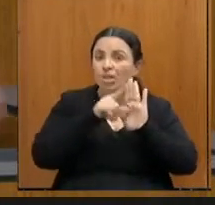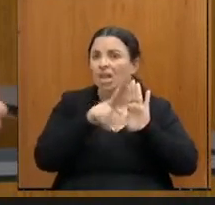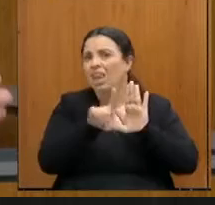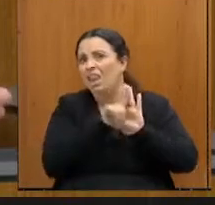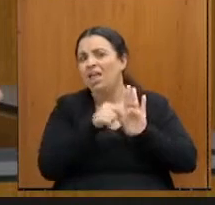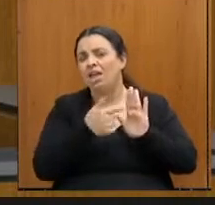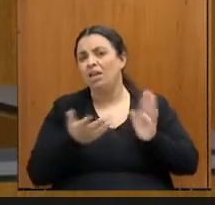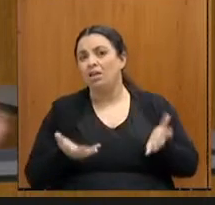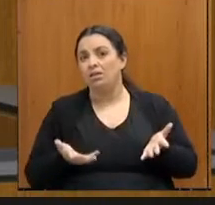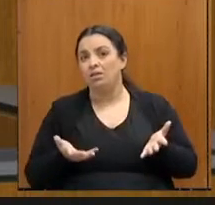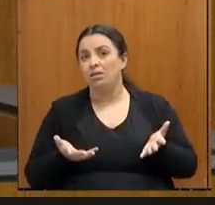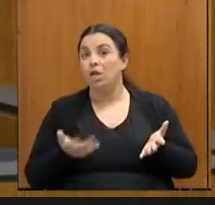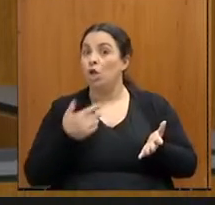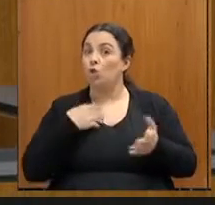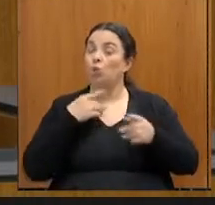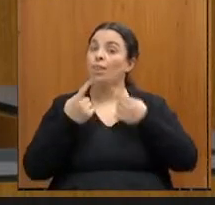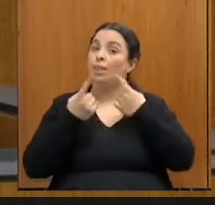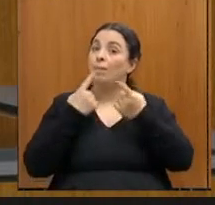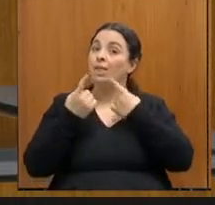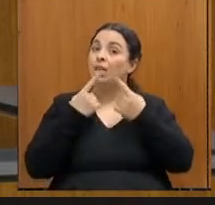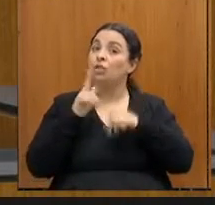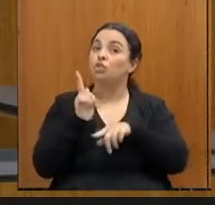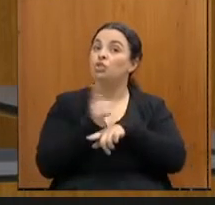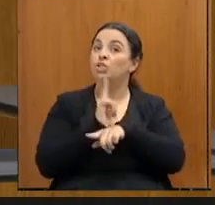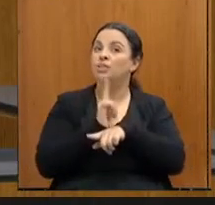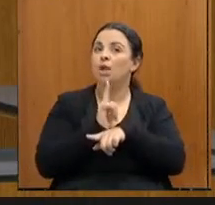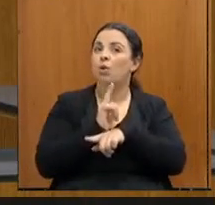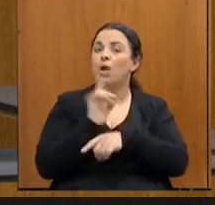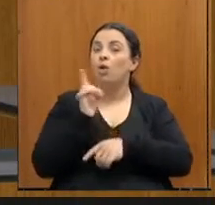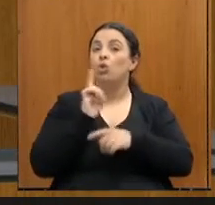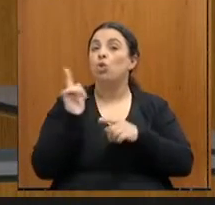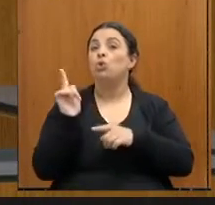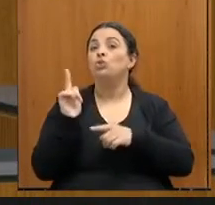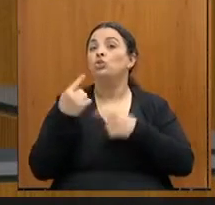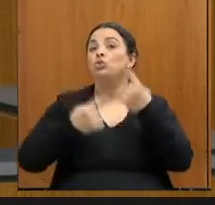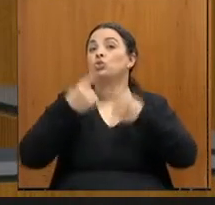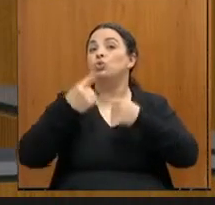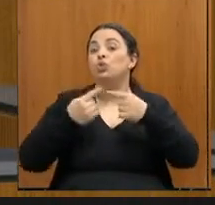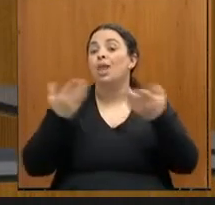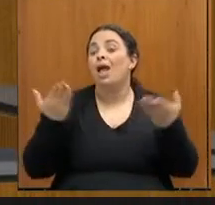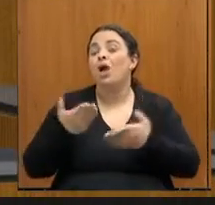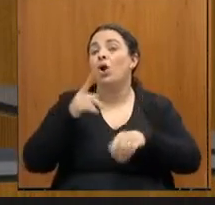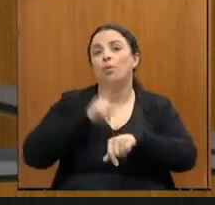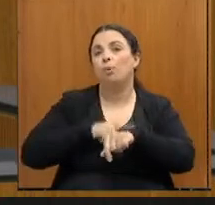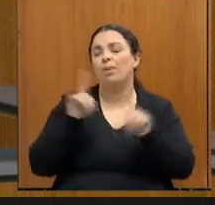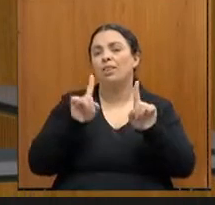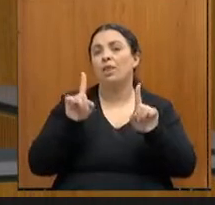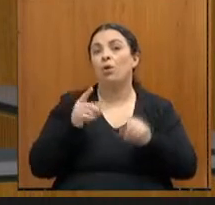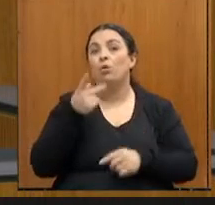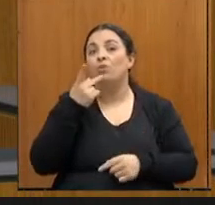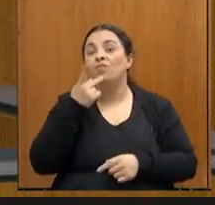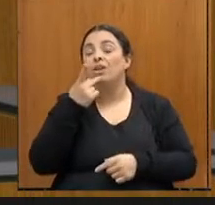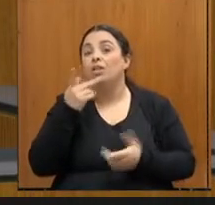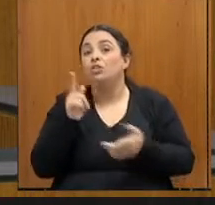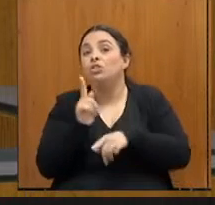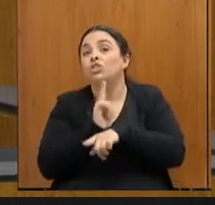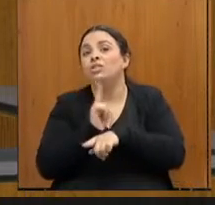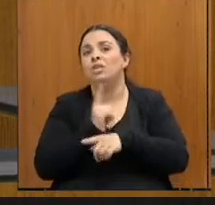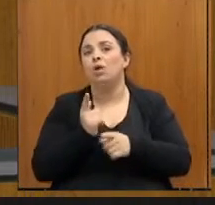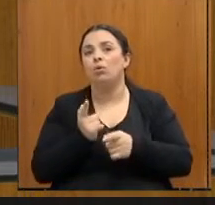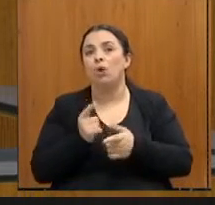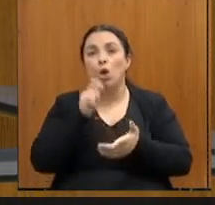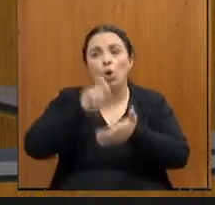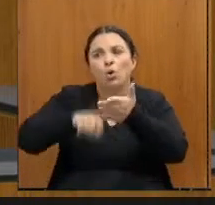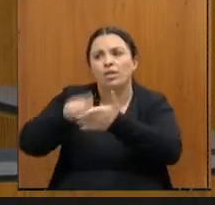quis delimitar eu não tô discutindo esse momento eu estou discutindo a gestão as contratações sem licitação